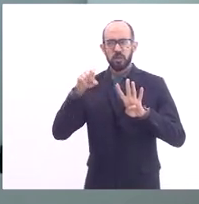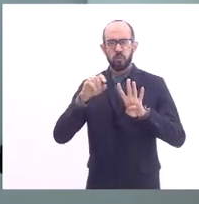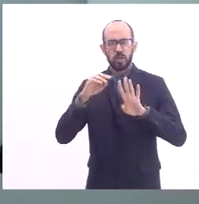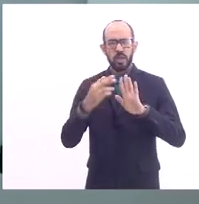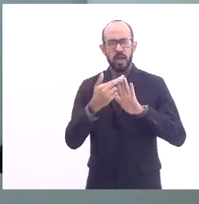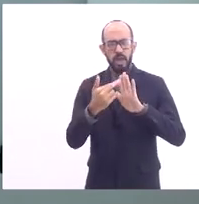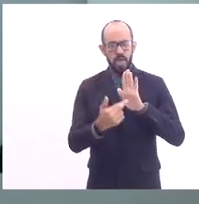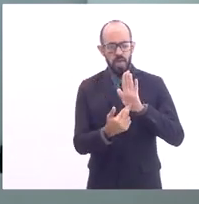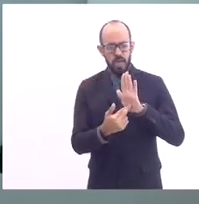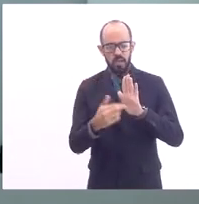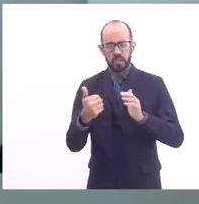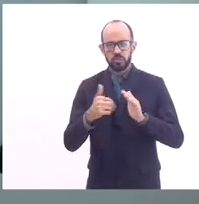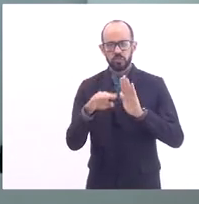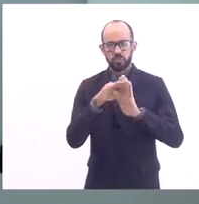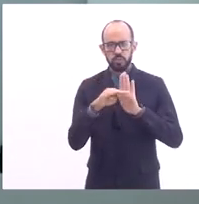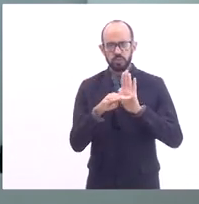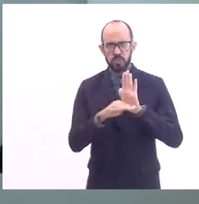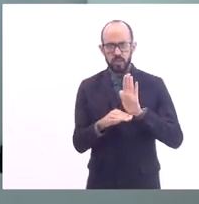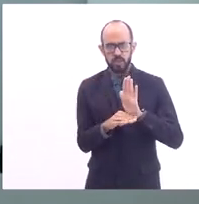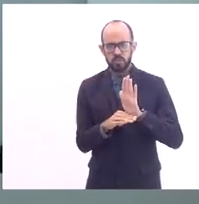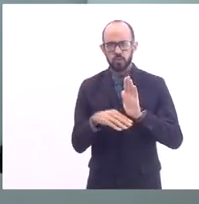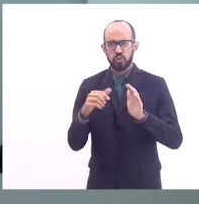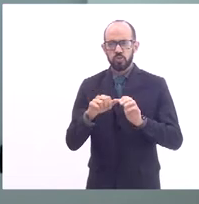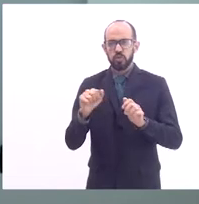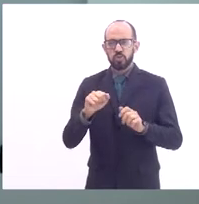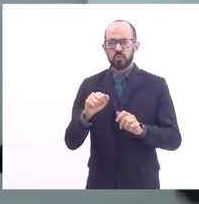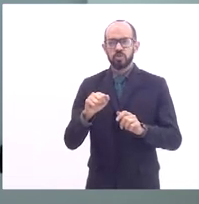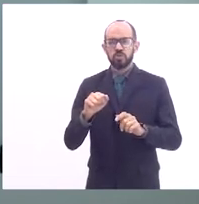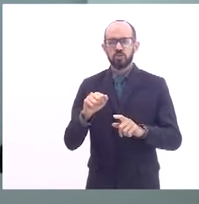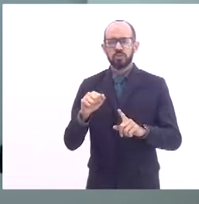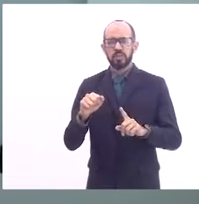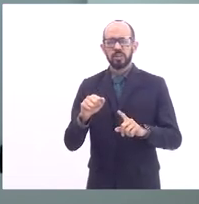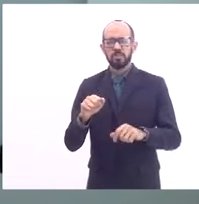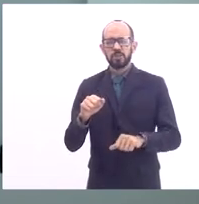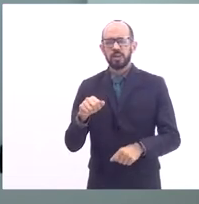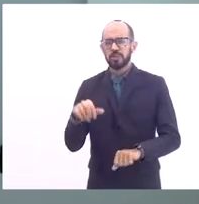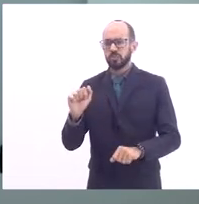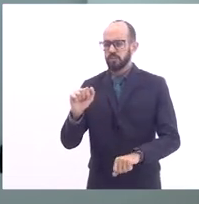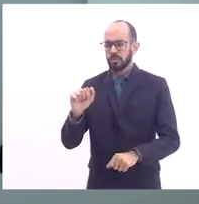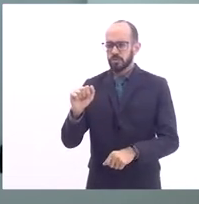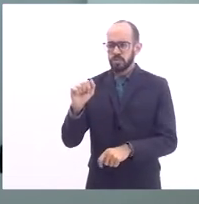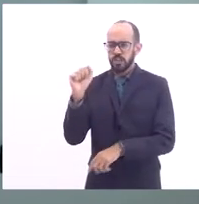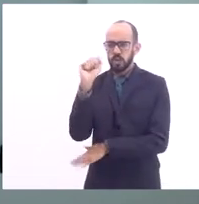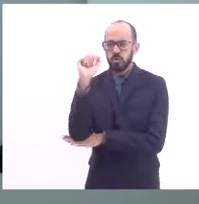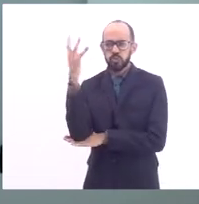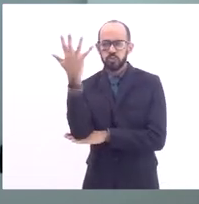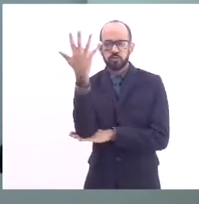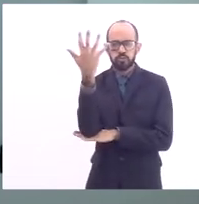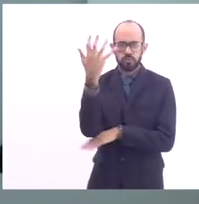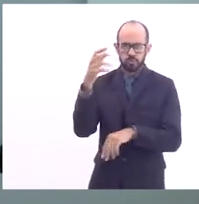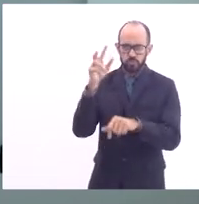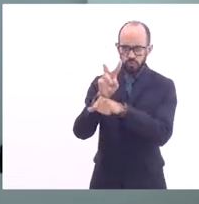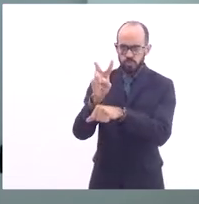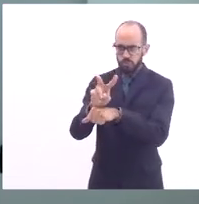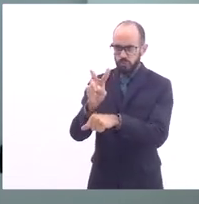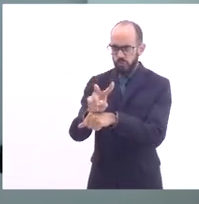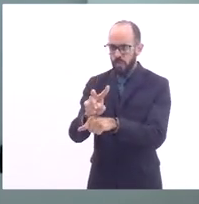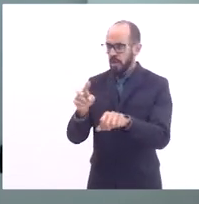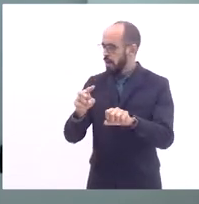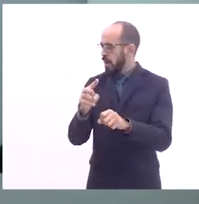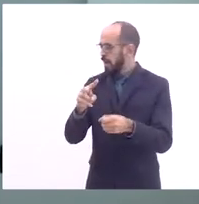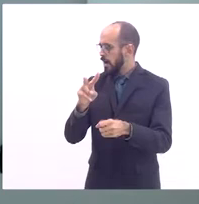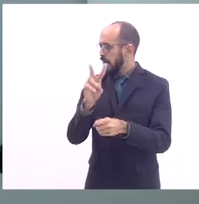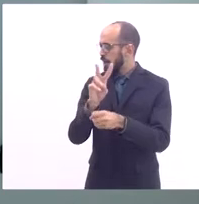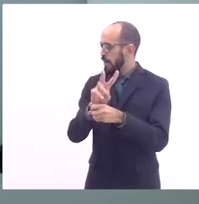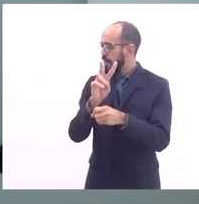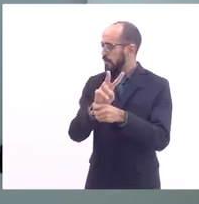processos, sustentabilidade econômico-financeira e sustentabilidade ambiental. Nós temos aqui algumas inovações, né, que